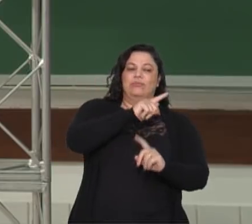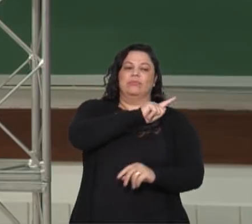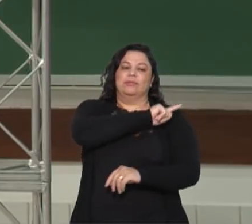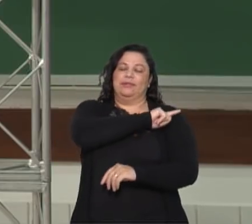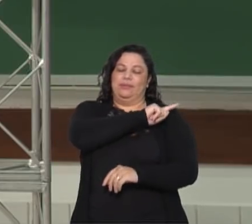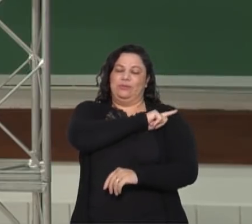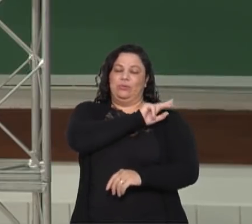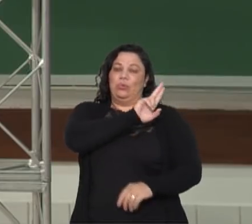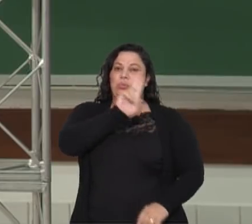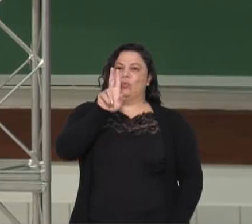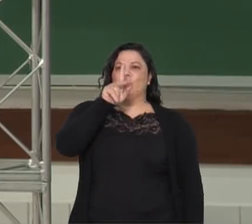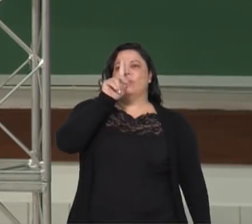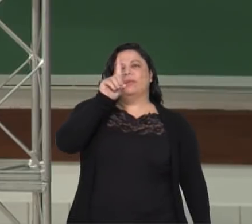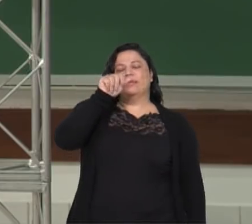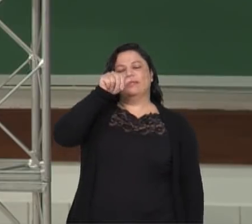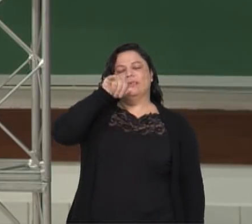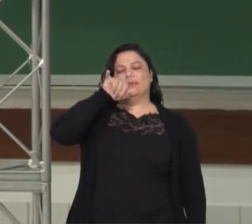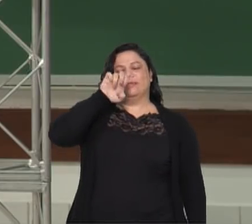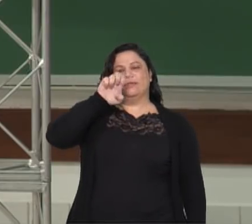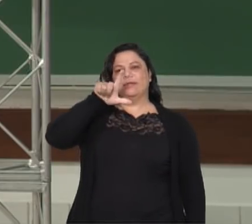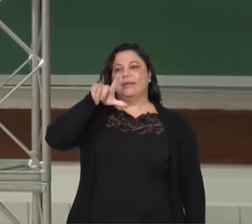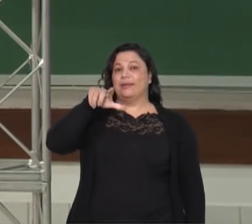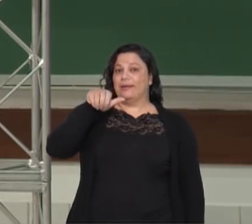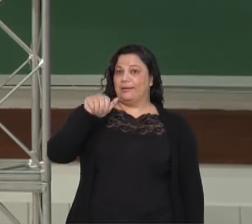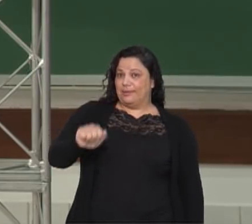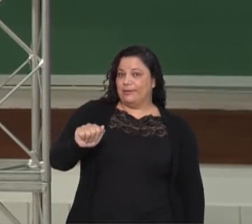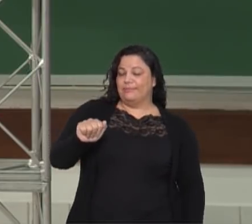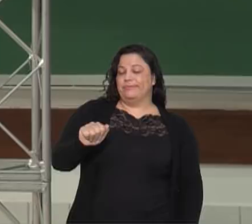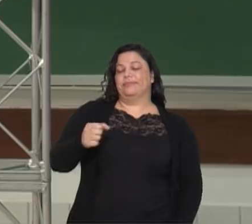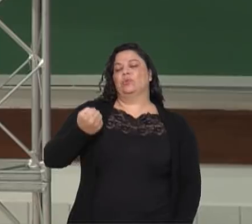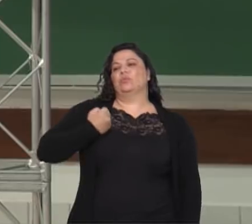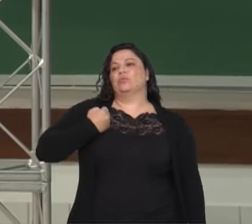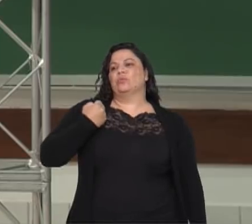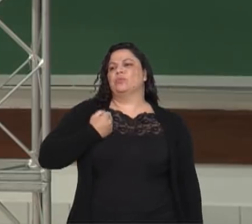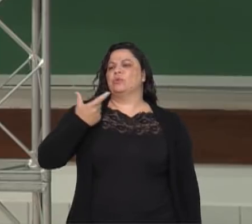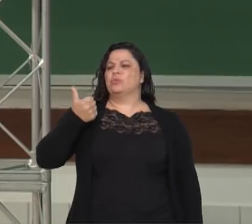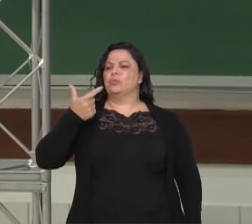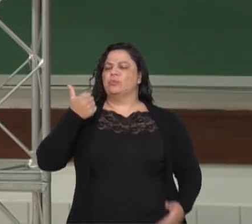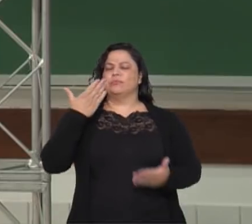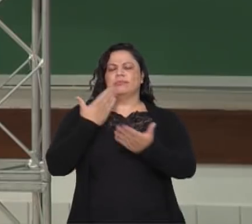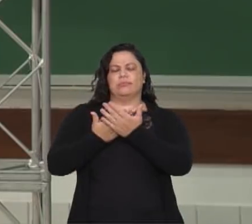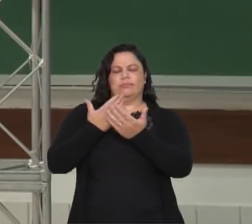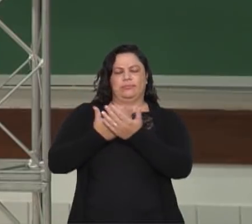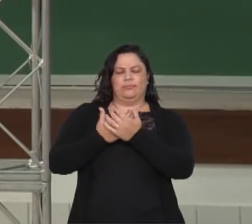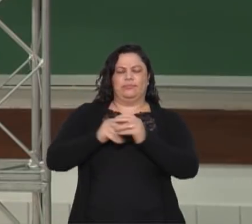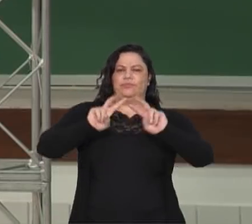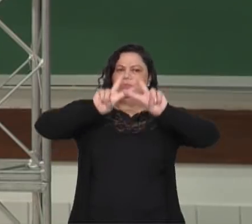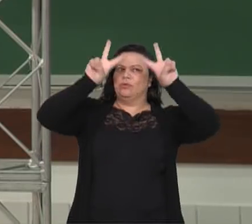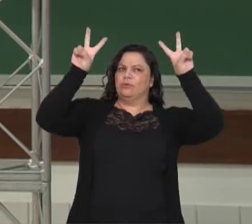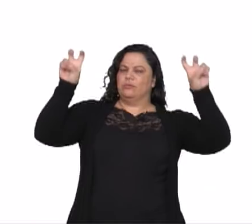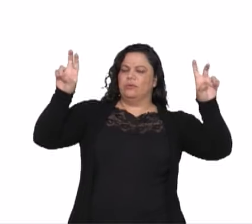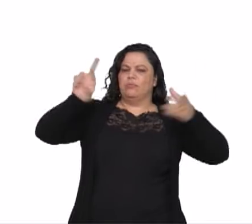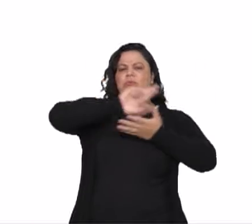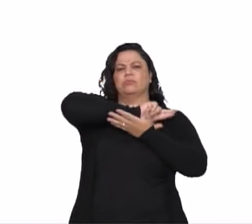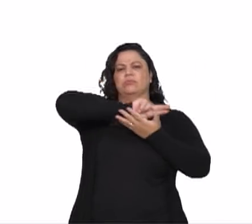número 12. O tema da aula de hoje são os parâmetros sonoros.